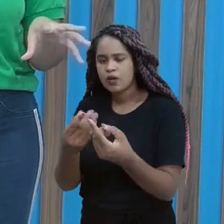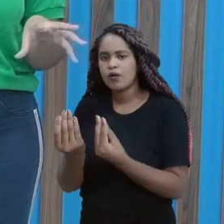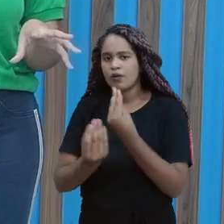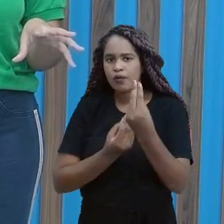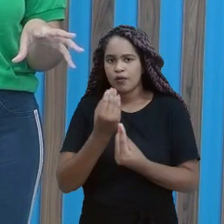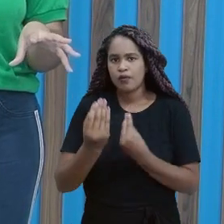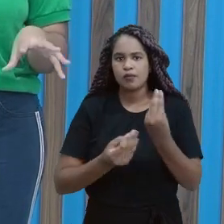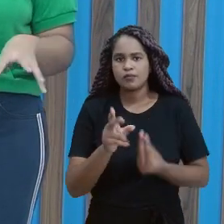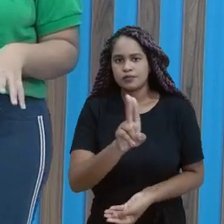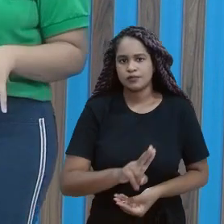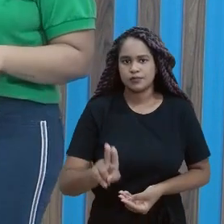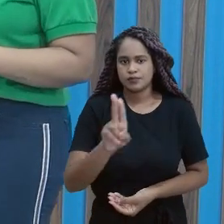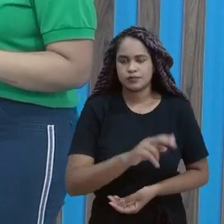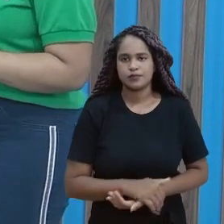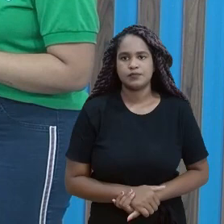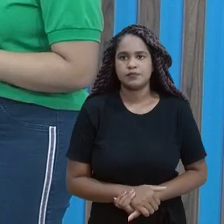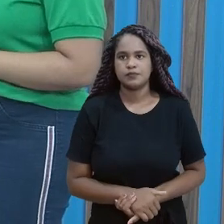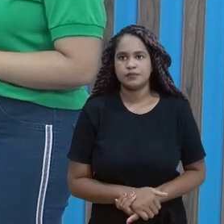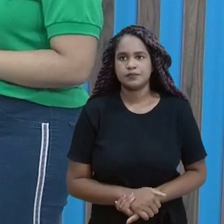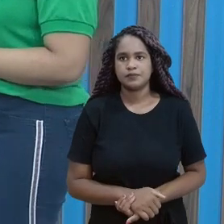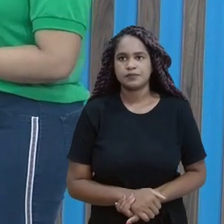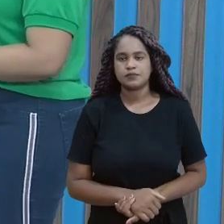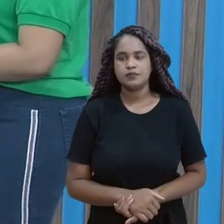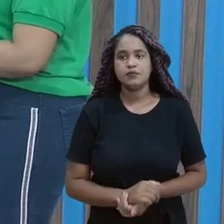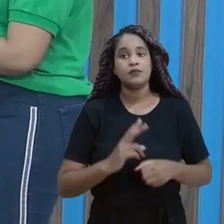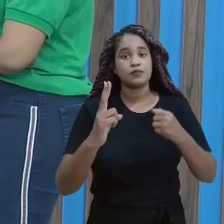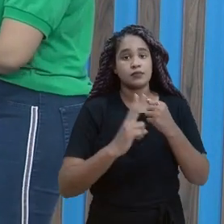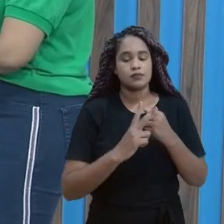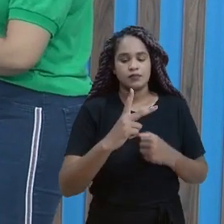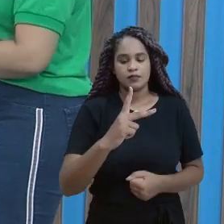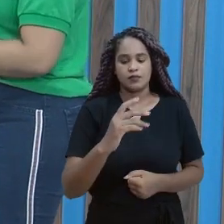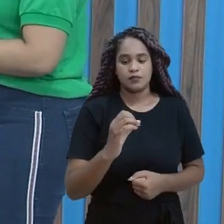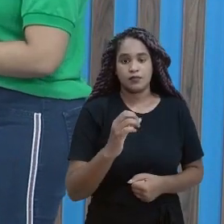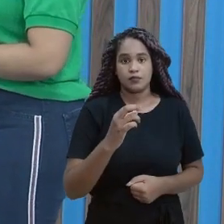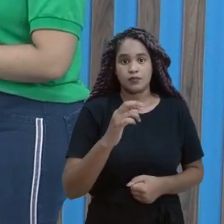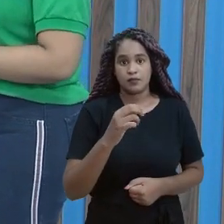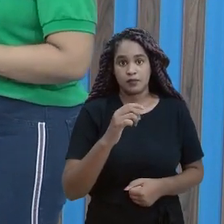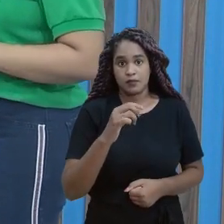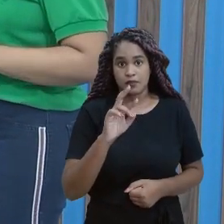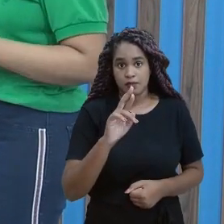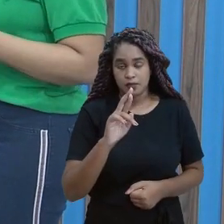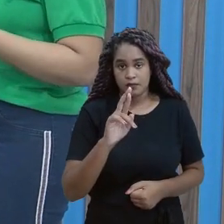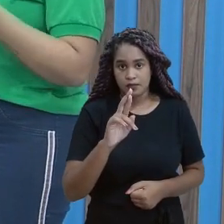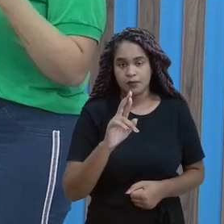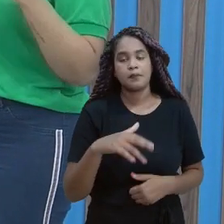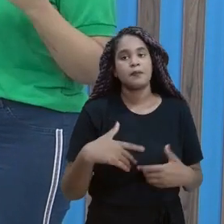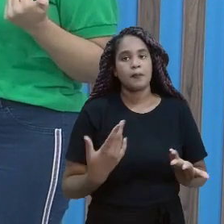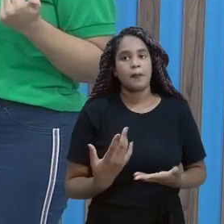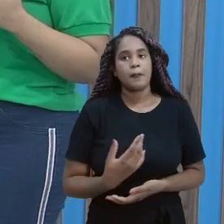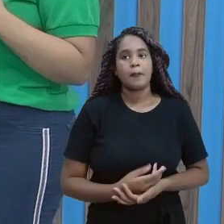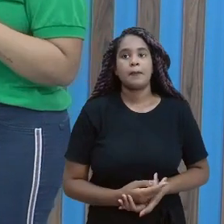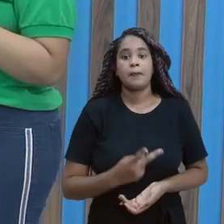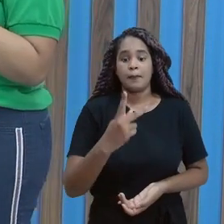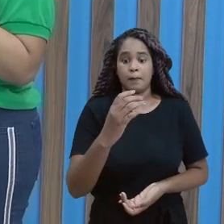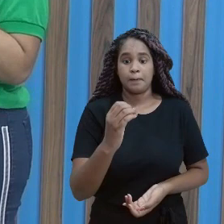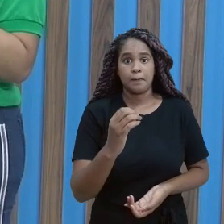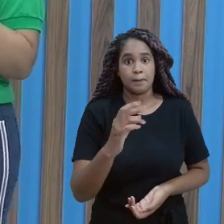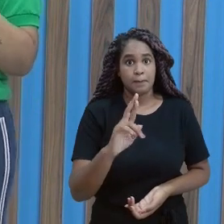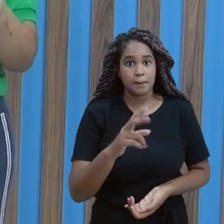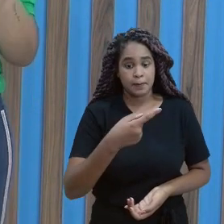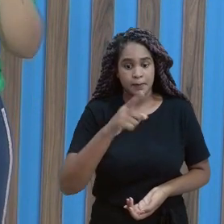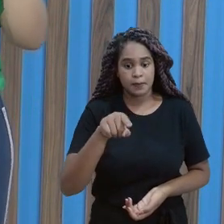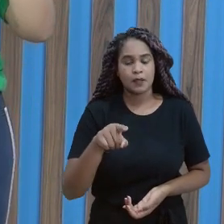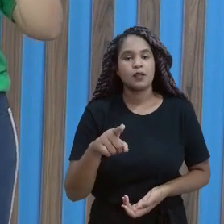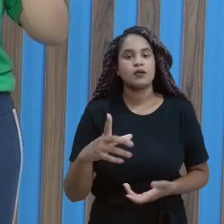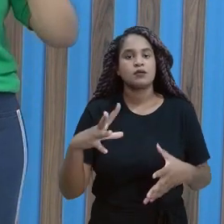gente vai utilizar esse conhecimento. O verbo pôr, né? Para separar também o verbo pôr nos tempos